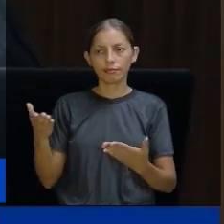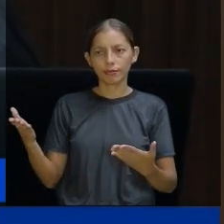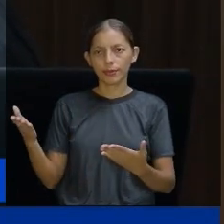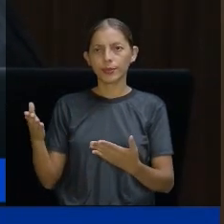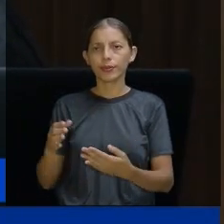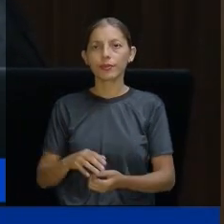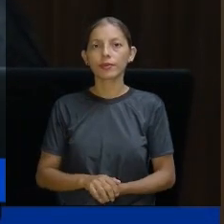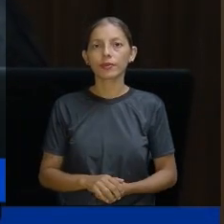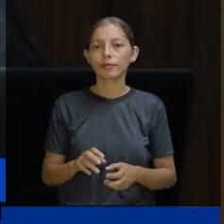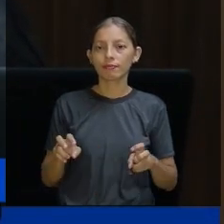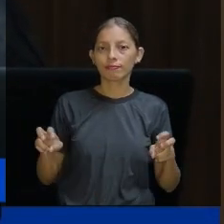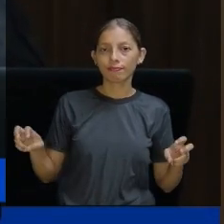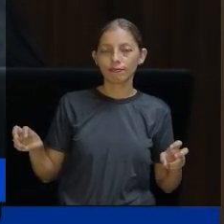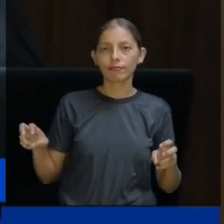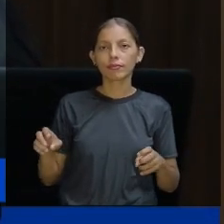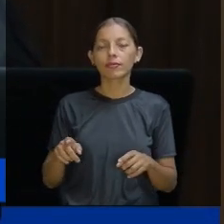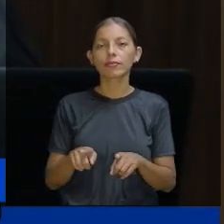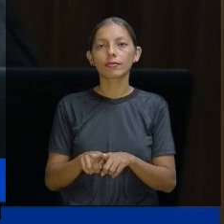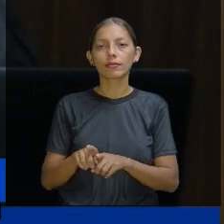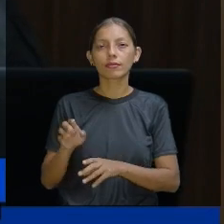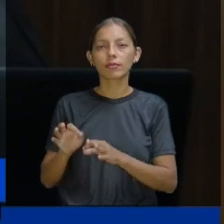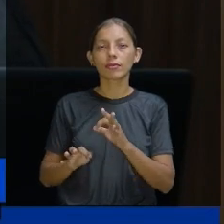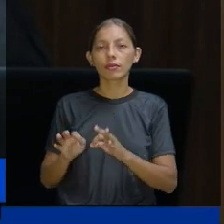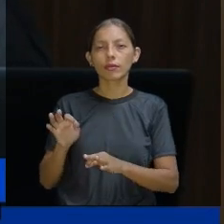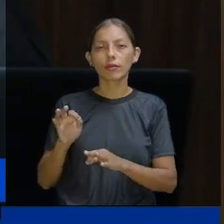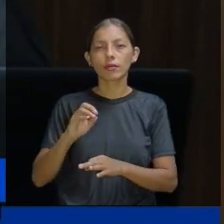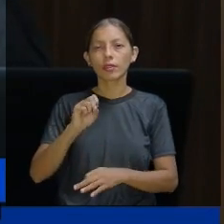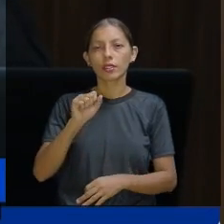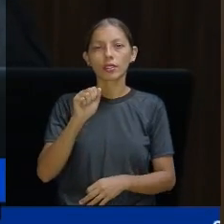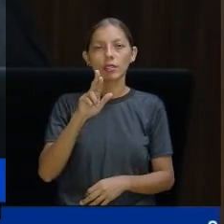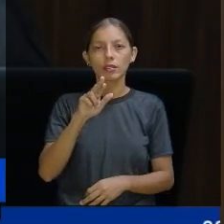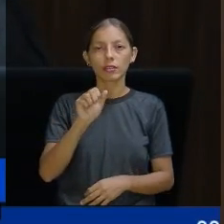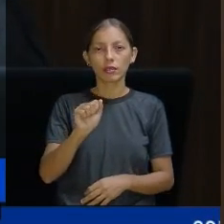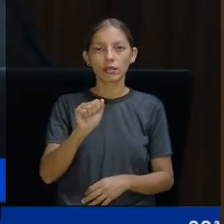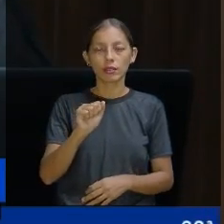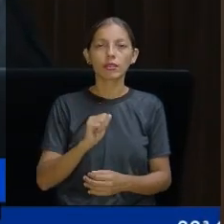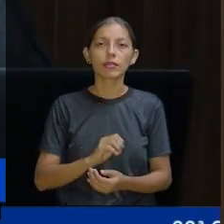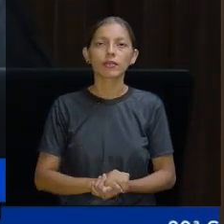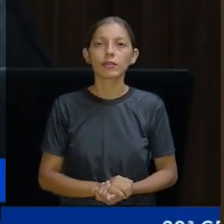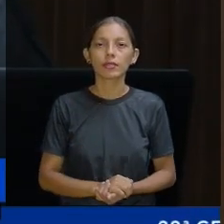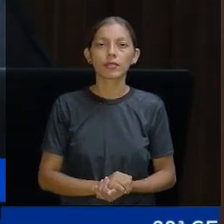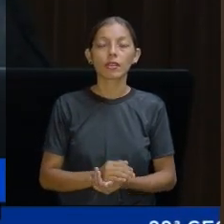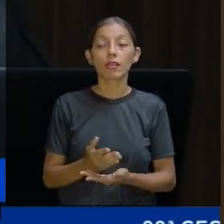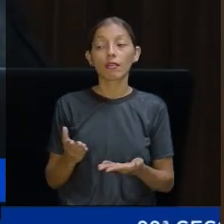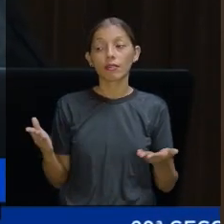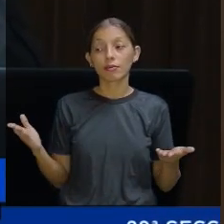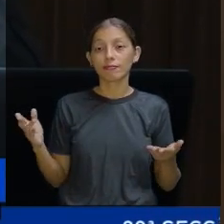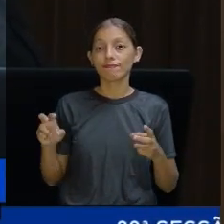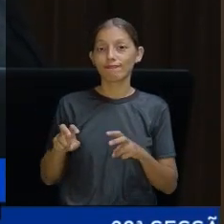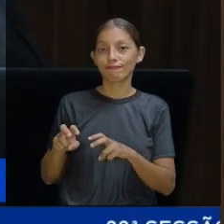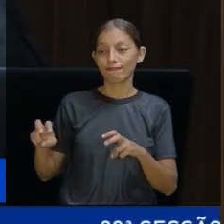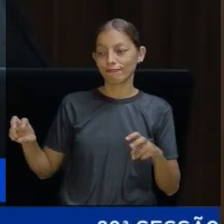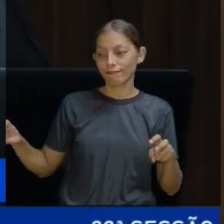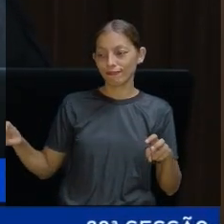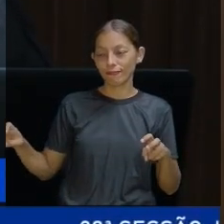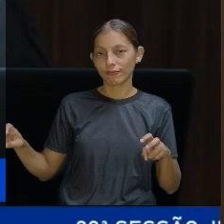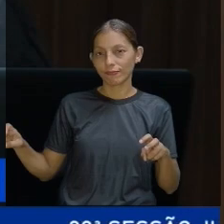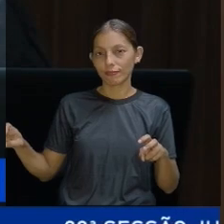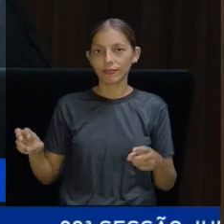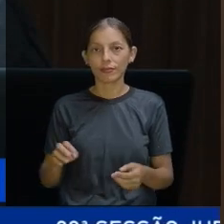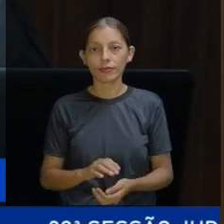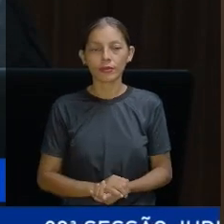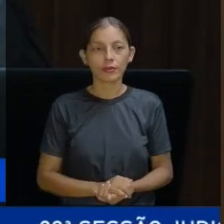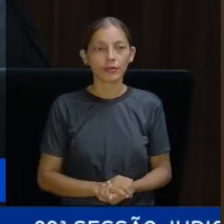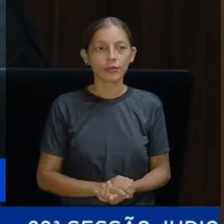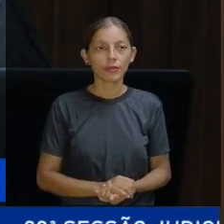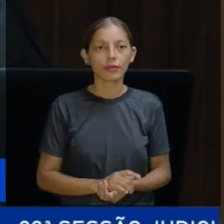procuradora, a doutora Sara. Foco no juiz de direito, Paulo Madeira. Ele tem a pele clara, cabelos grisalhos, com a barba parcialmente grisalha,